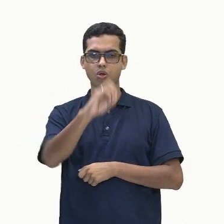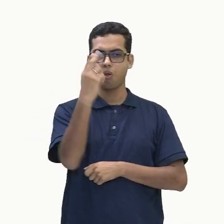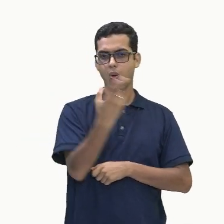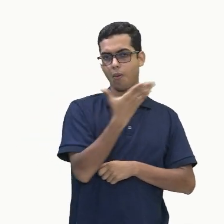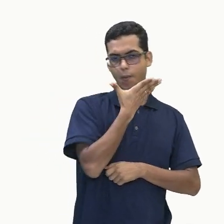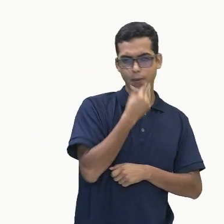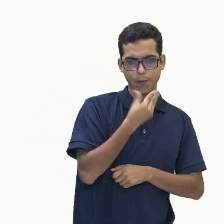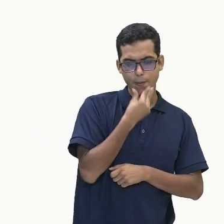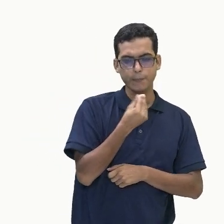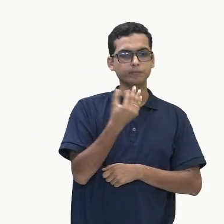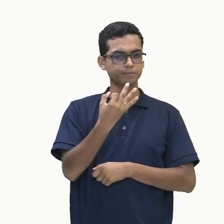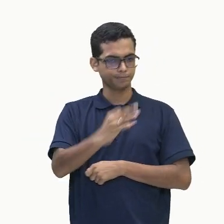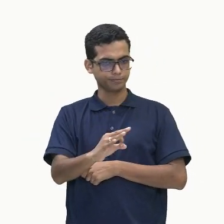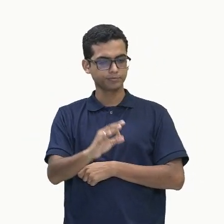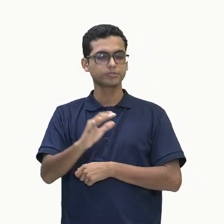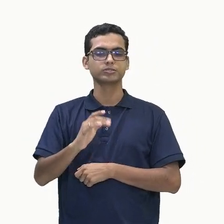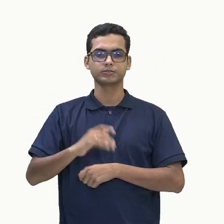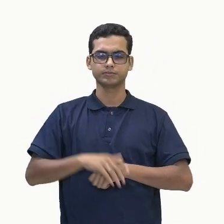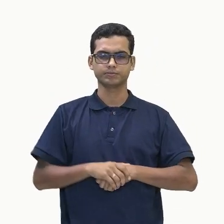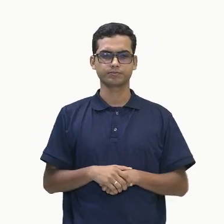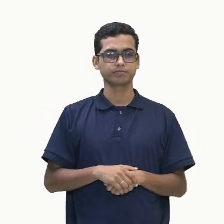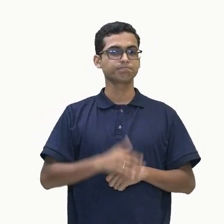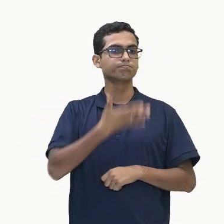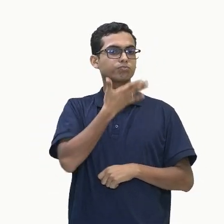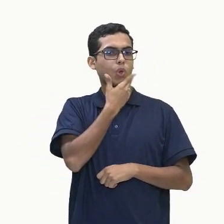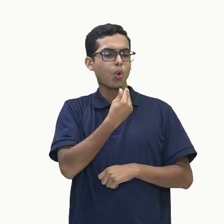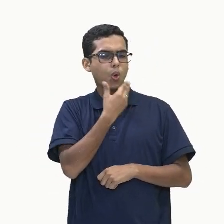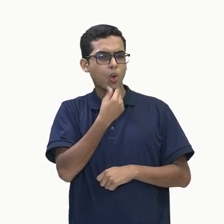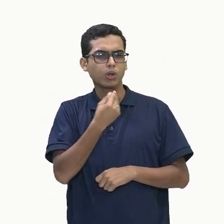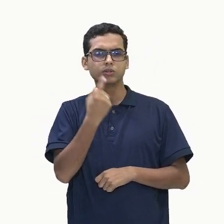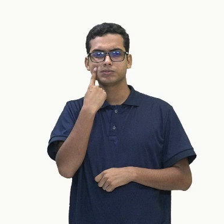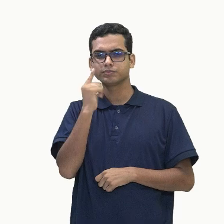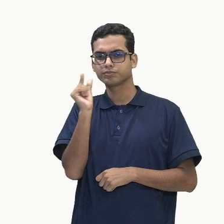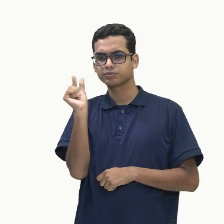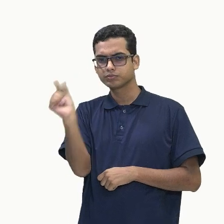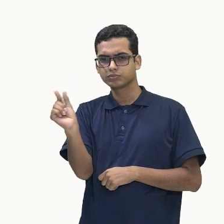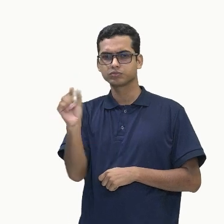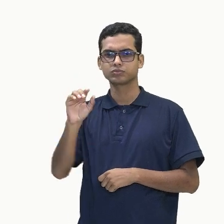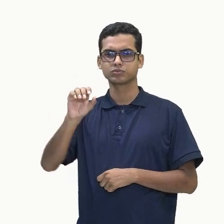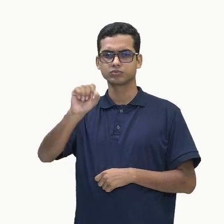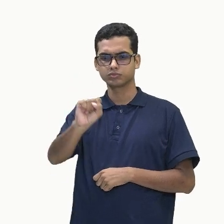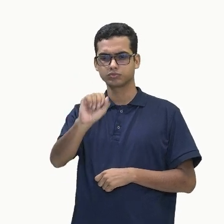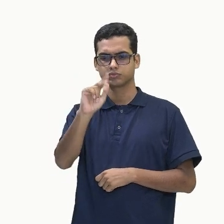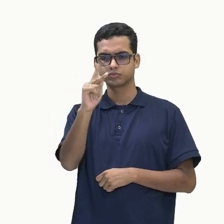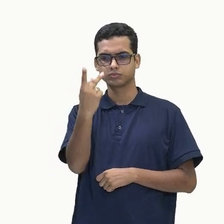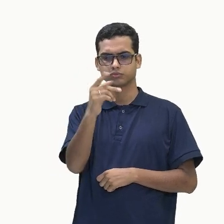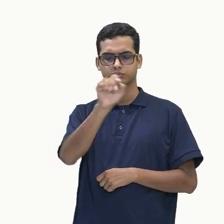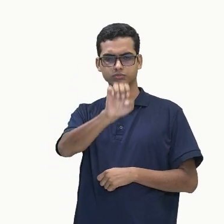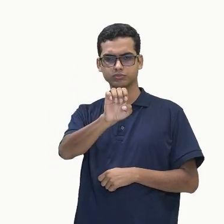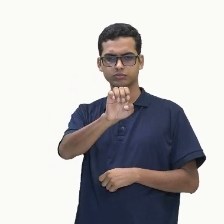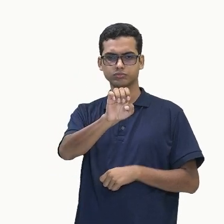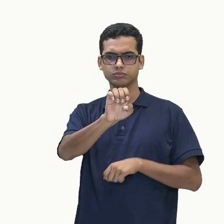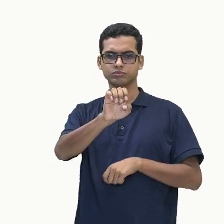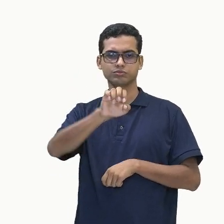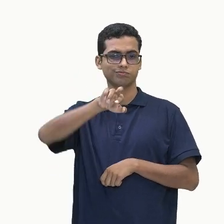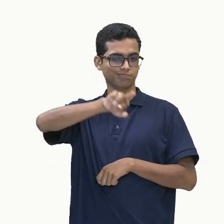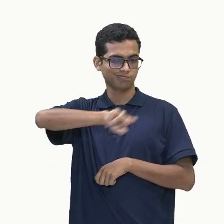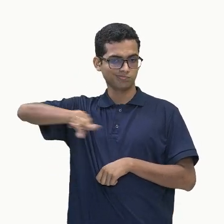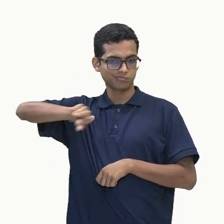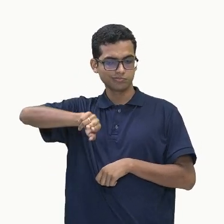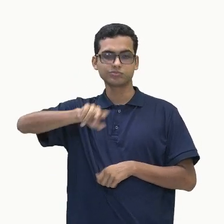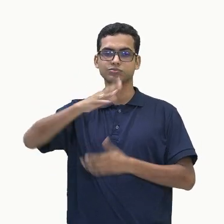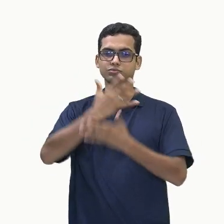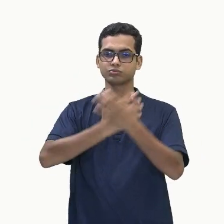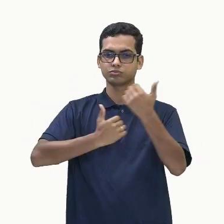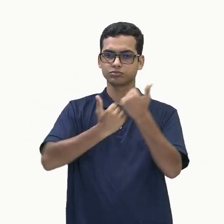ok? Se nós estamos falando do masculino, então aqui não é she, aqui vai ser he,